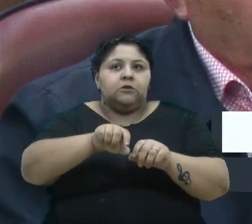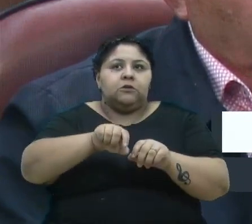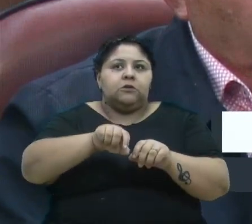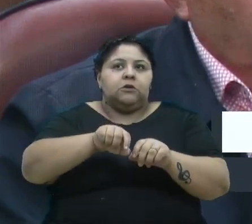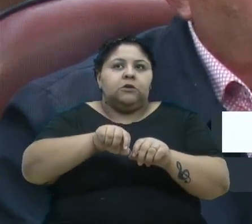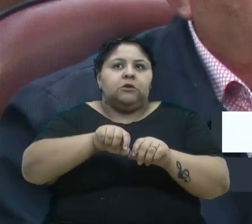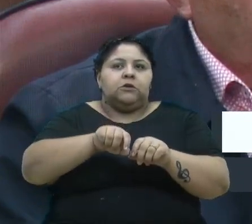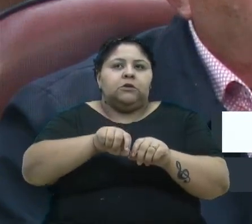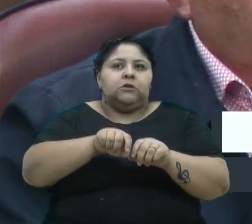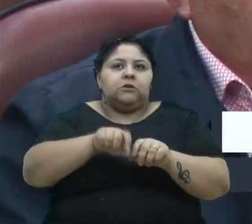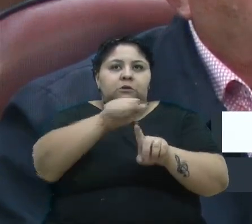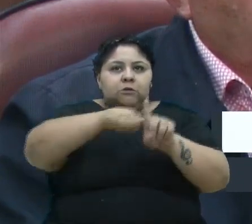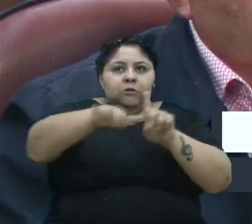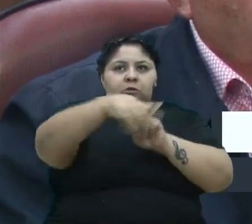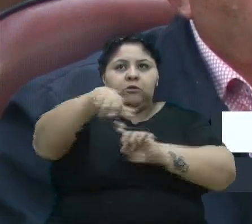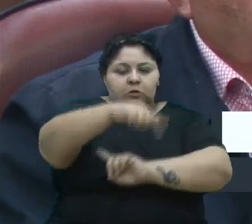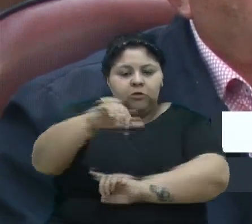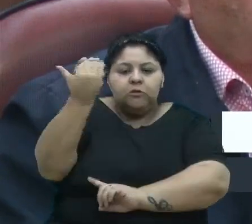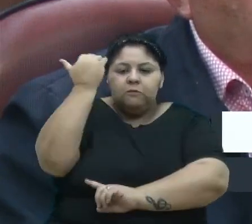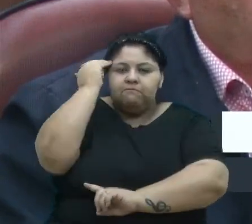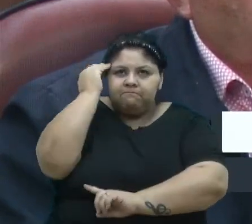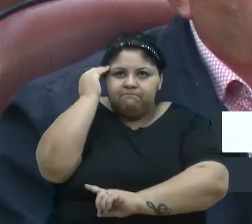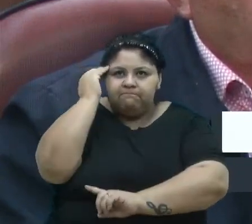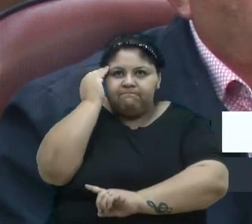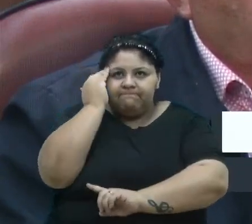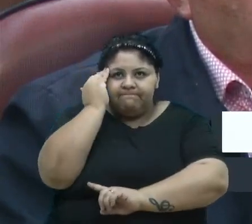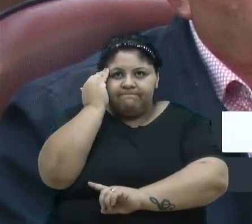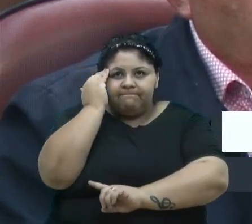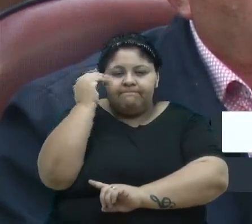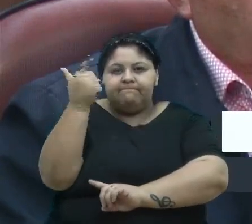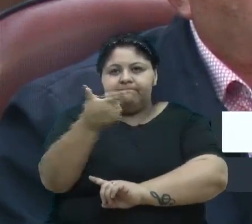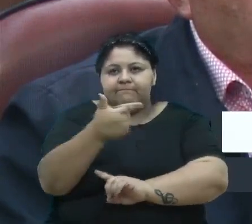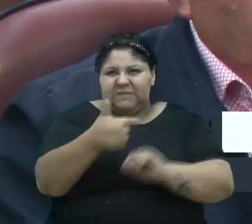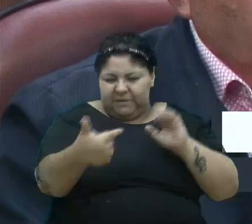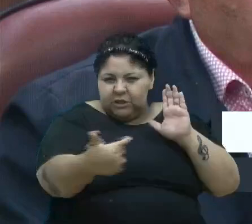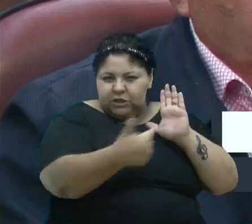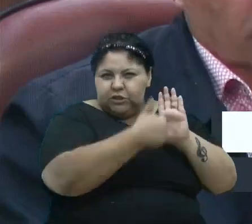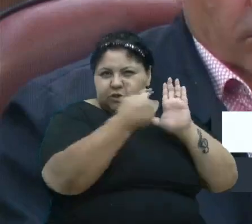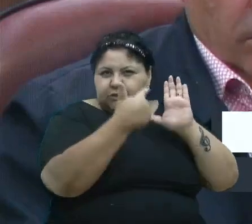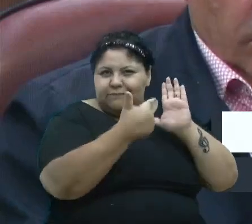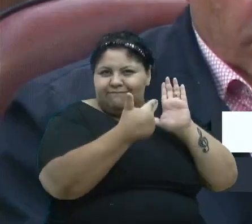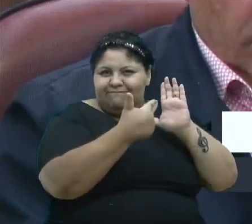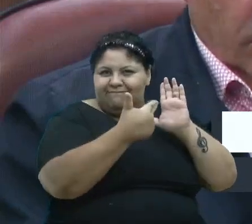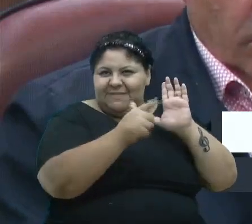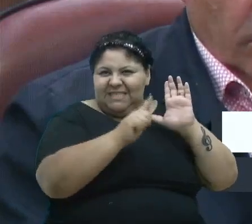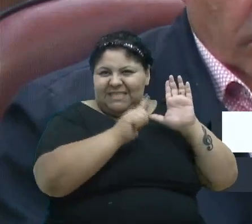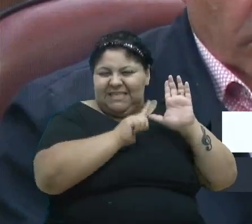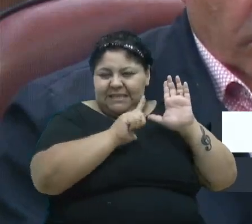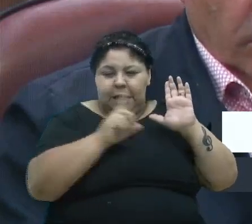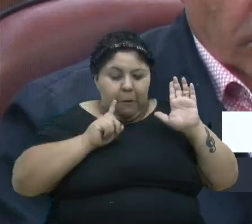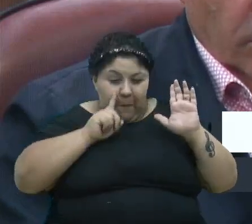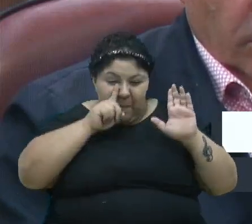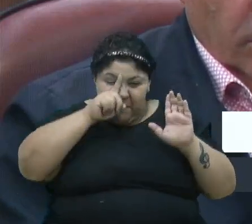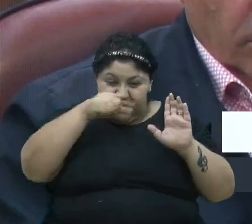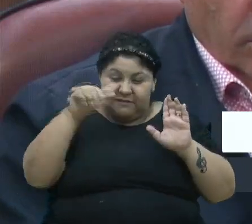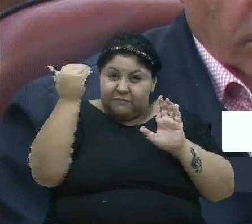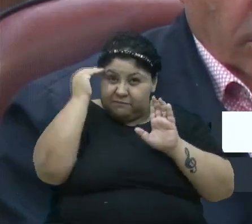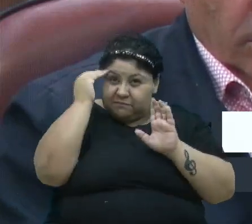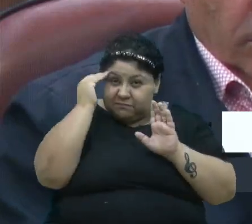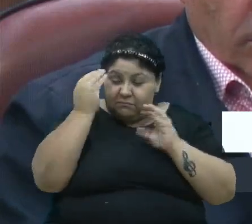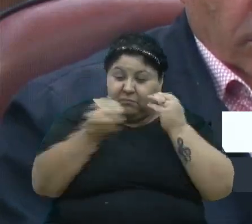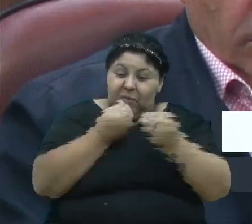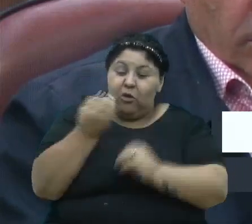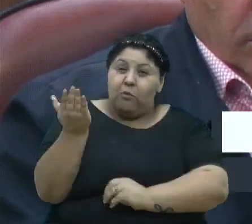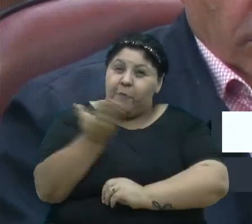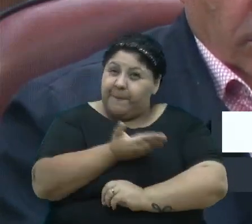o quanto os senhores e senhoras, diante das suas ocorrências, correm o risco. E sabemos o quanto